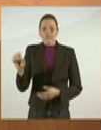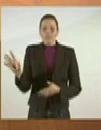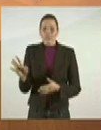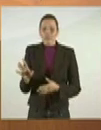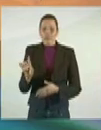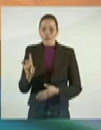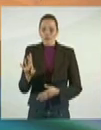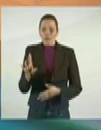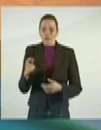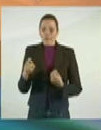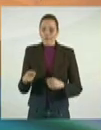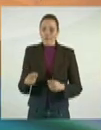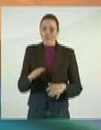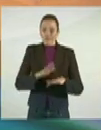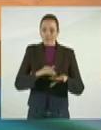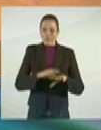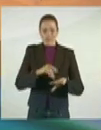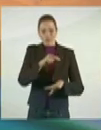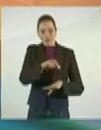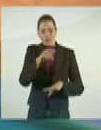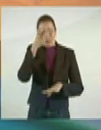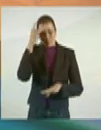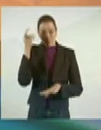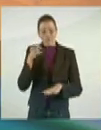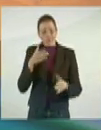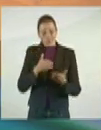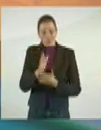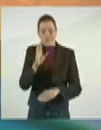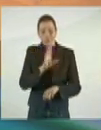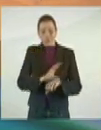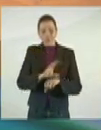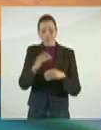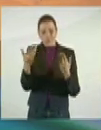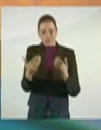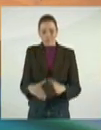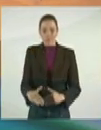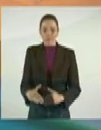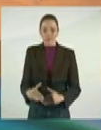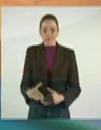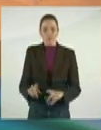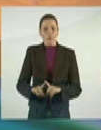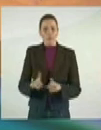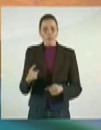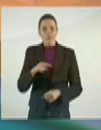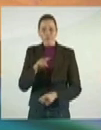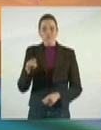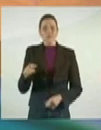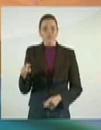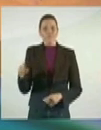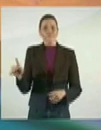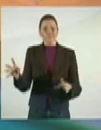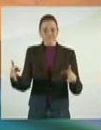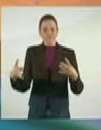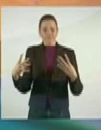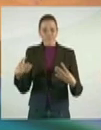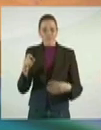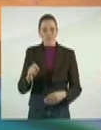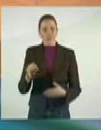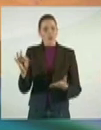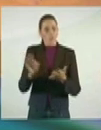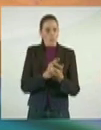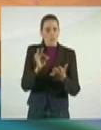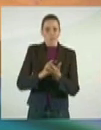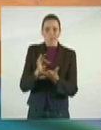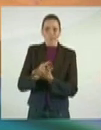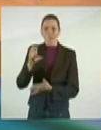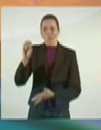preterição aos aprovados habilitados no concurso público no entanto nós tivemos sucessivas contratações temporárias